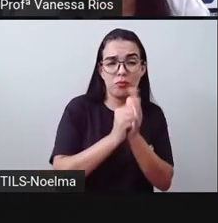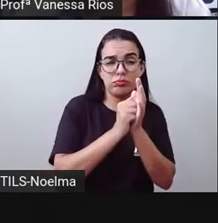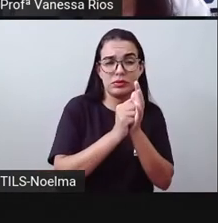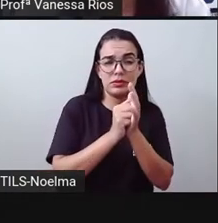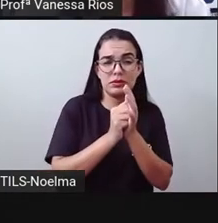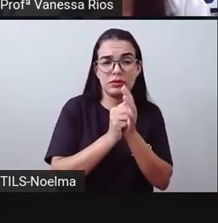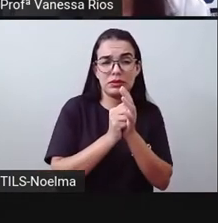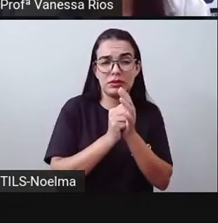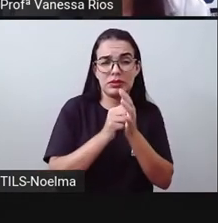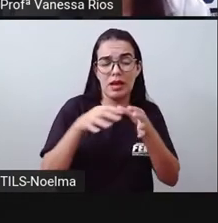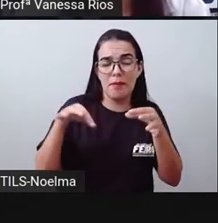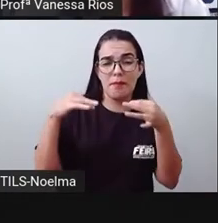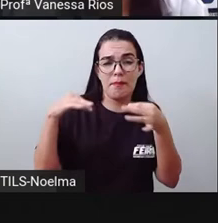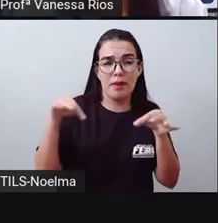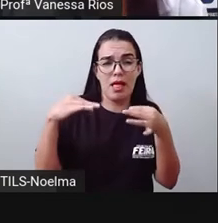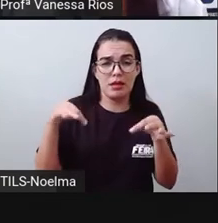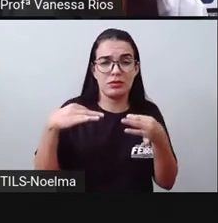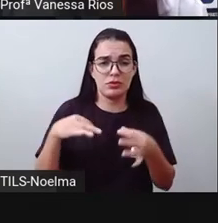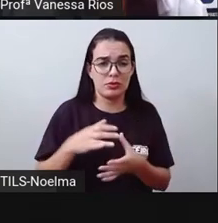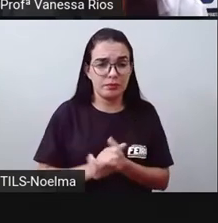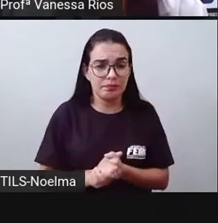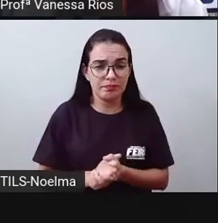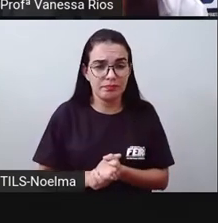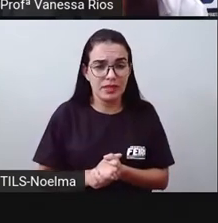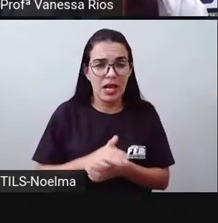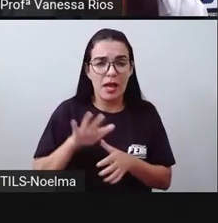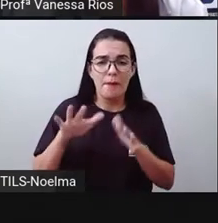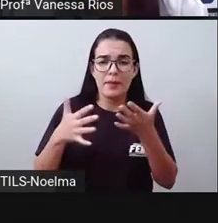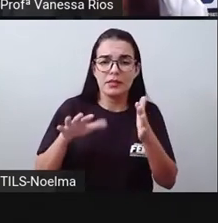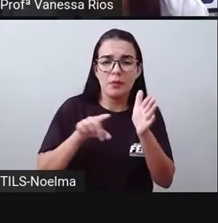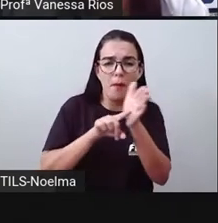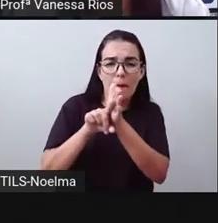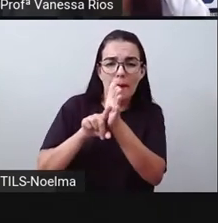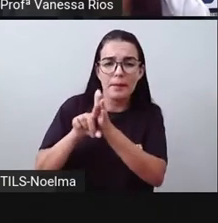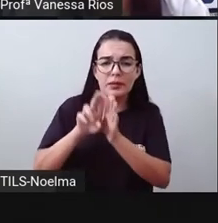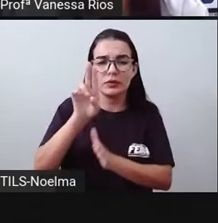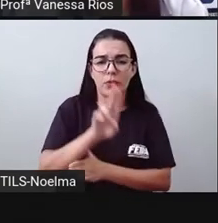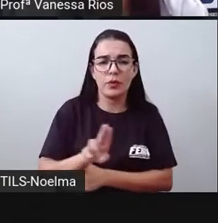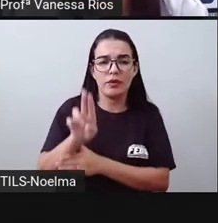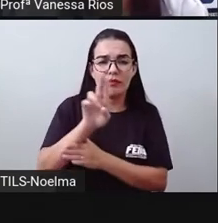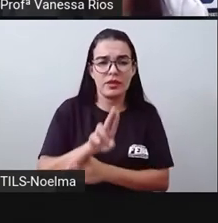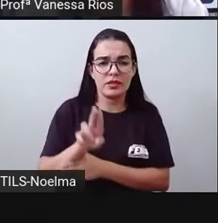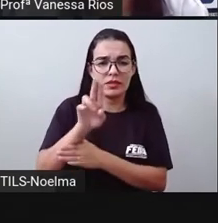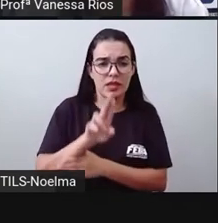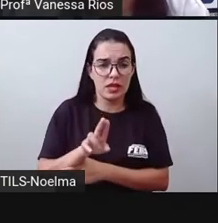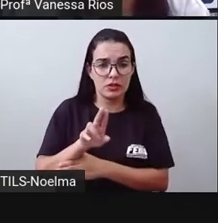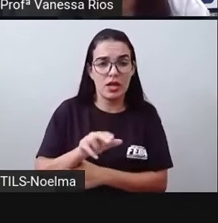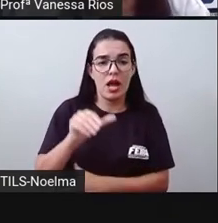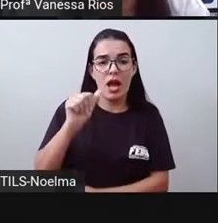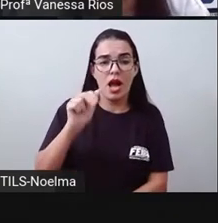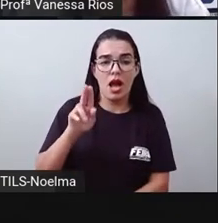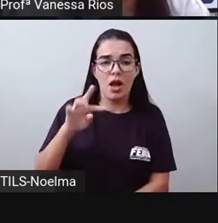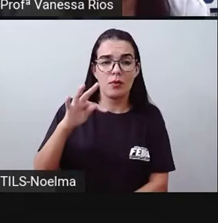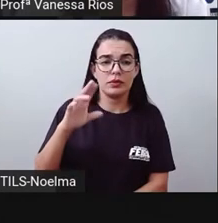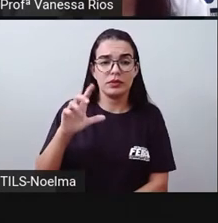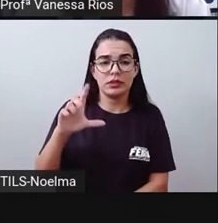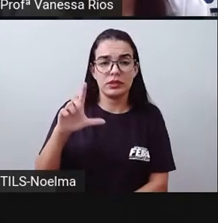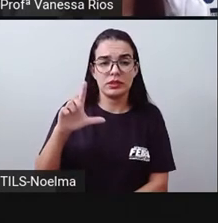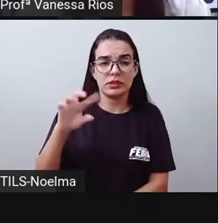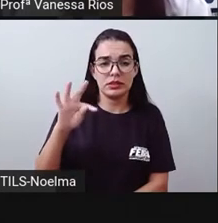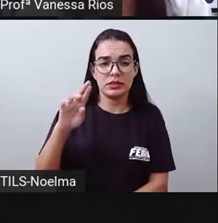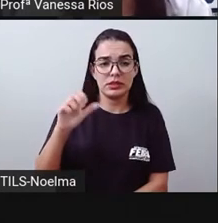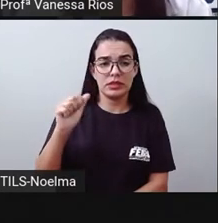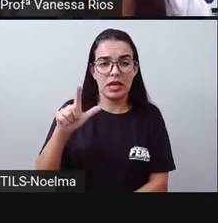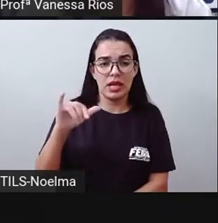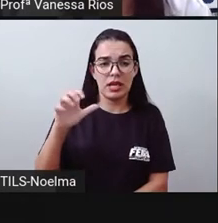Austrália, mais da metade das tartarugas do mundo já ingeriram plástico. Cerca